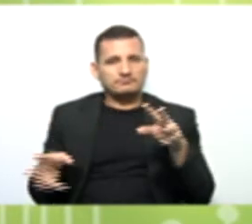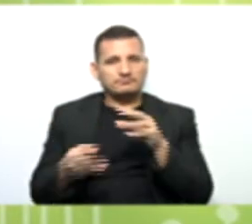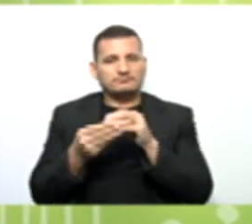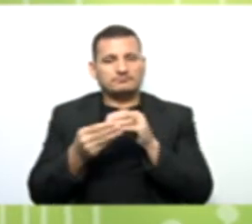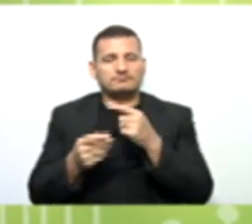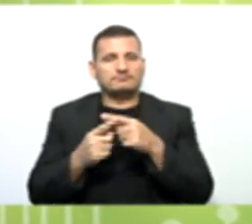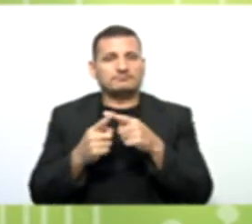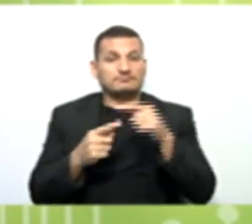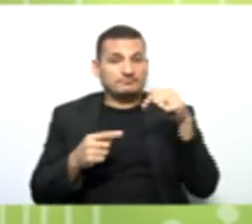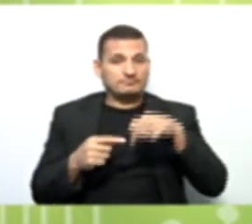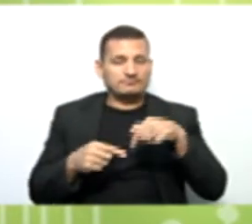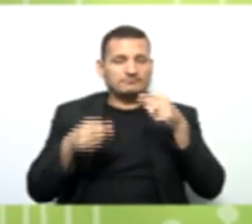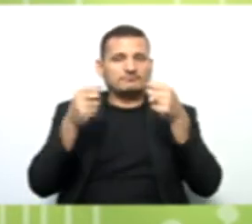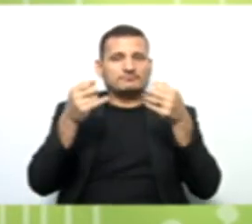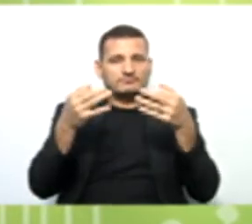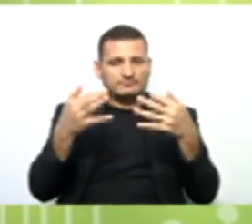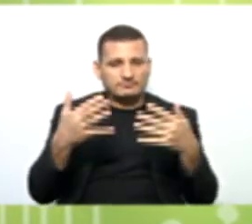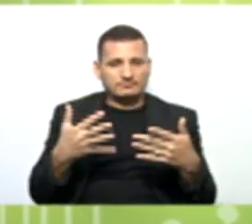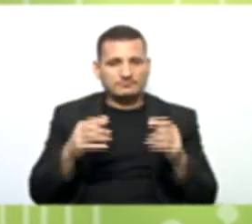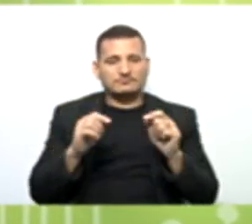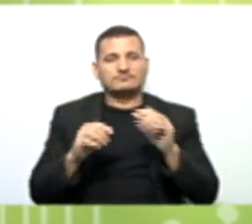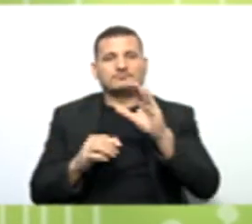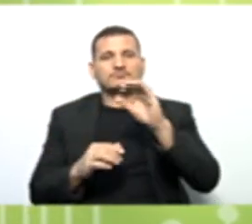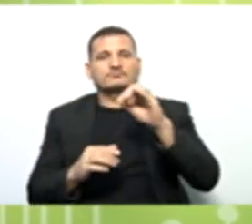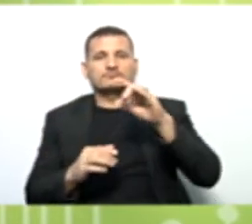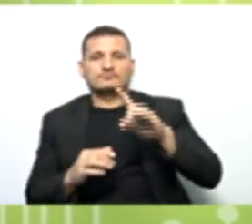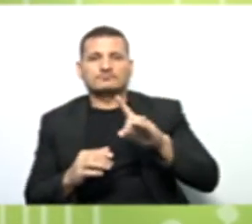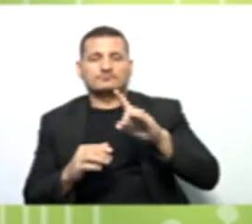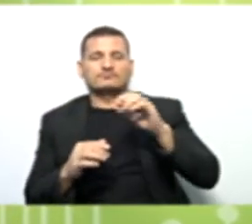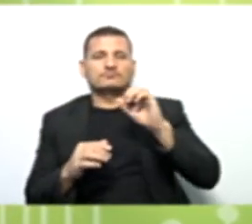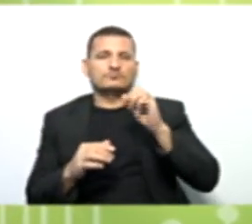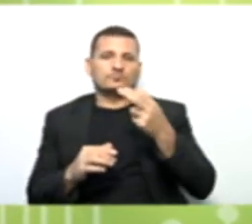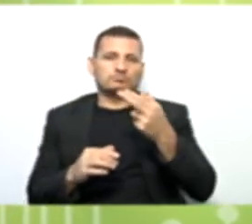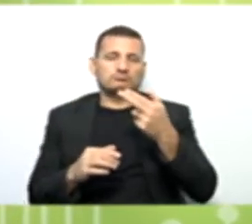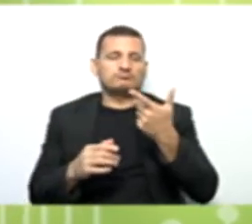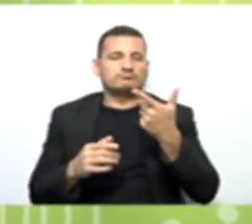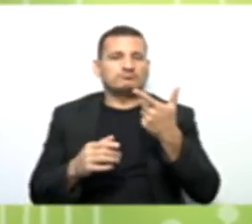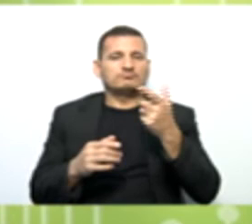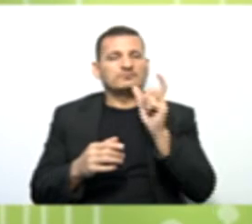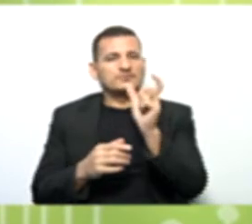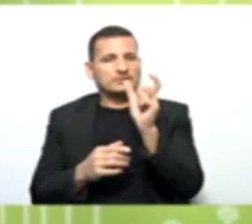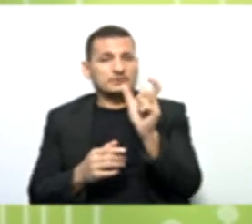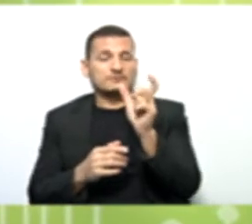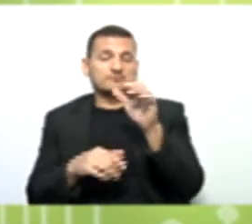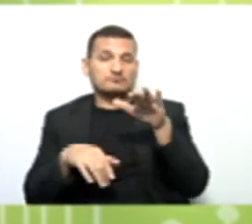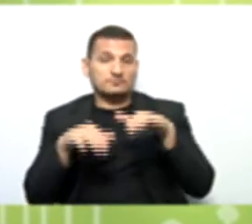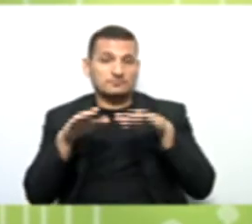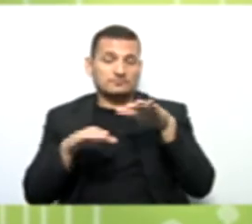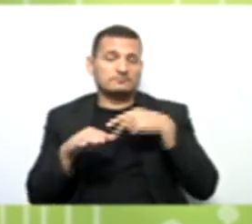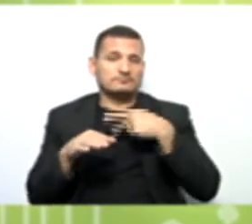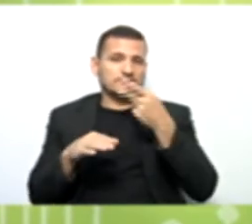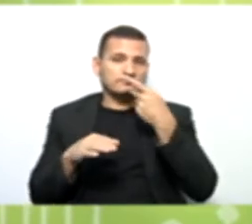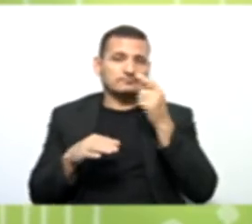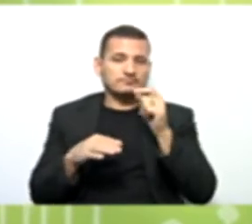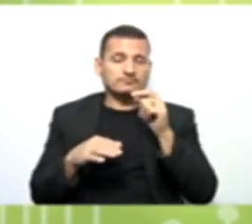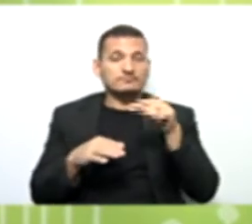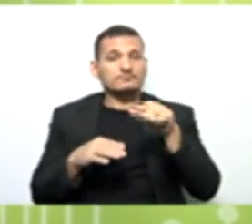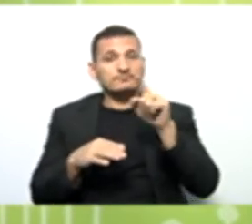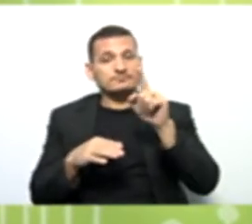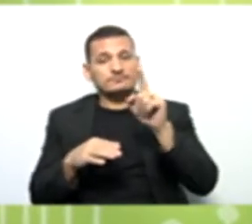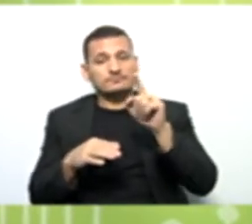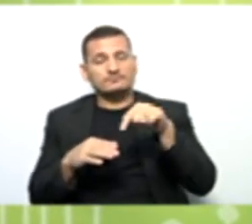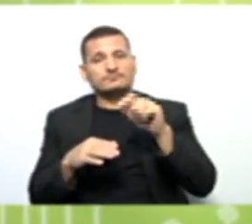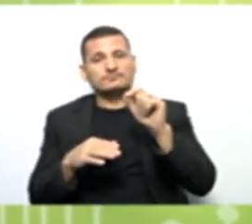nós explicamos aqui determinado código, determinada expressão, podem notar que geralmente eu vou falar assim, ó pessoal, essa aqui é